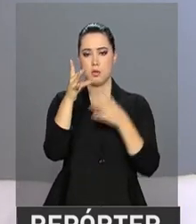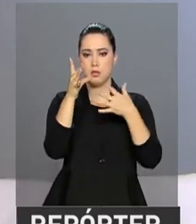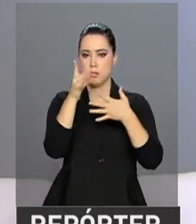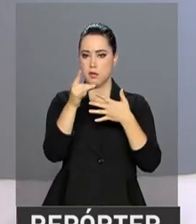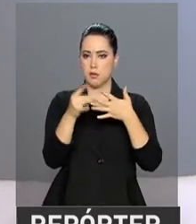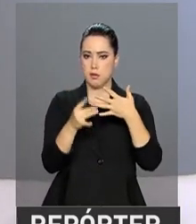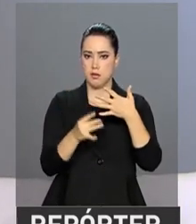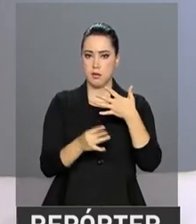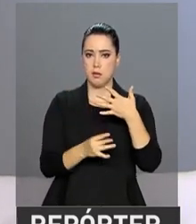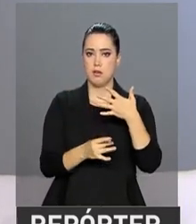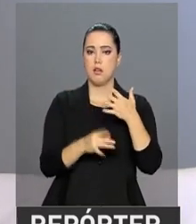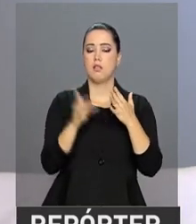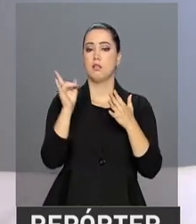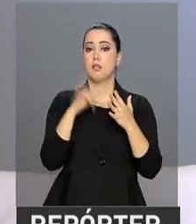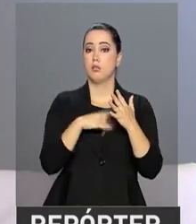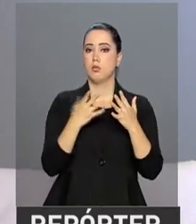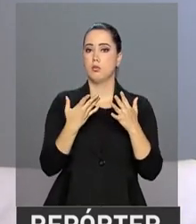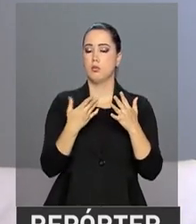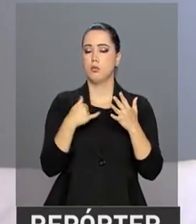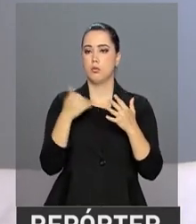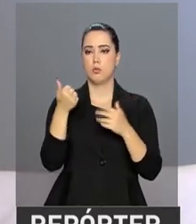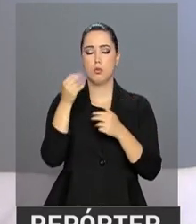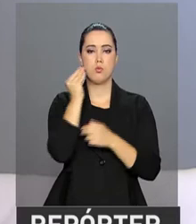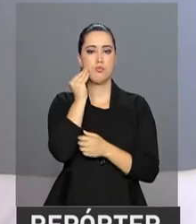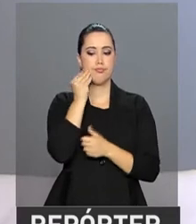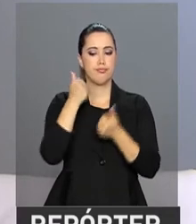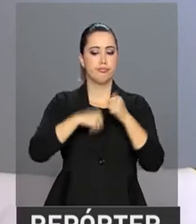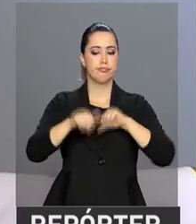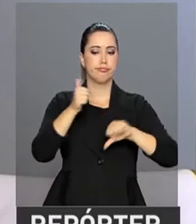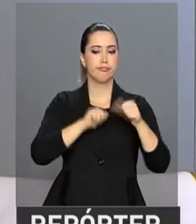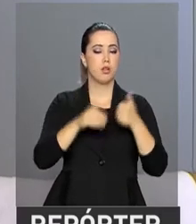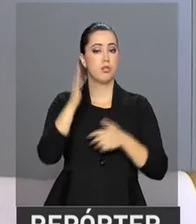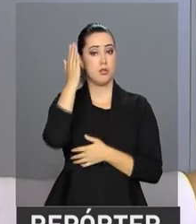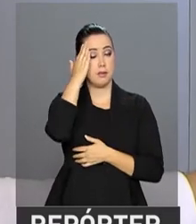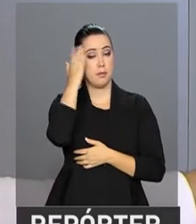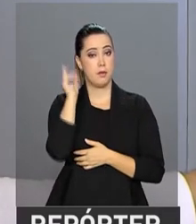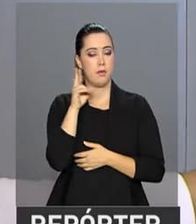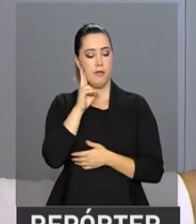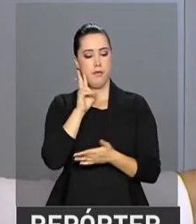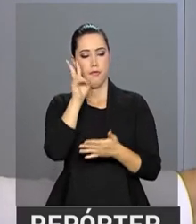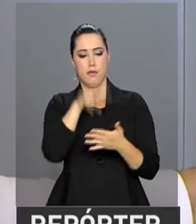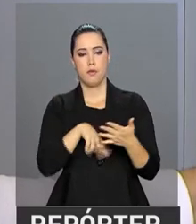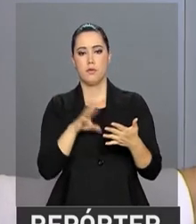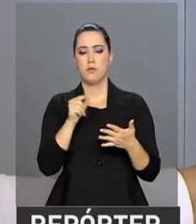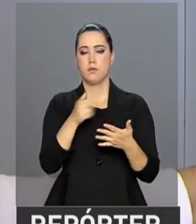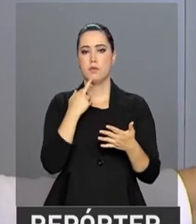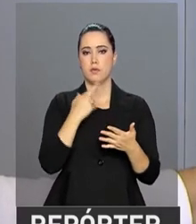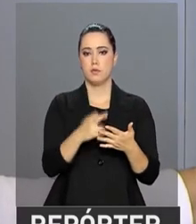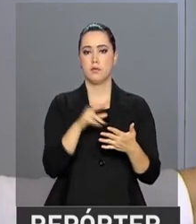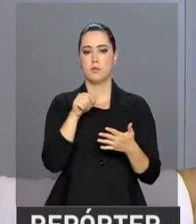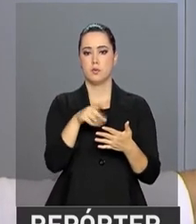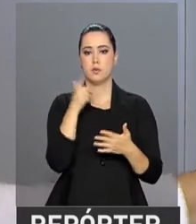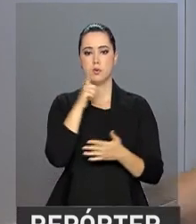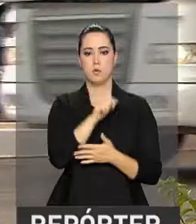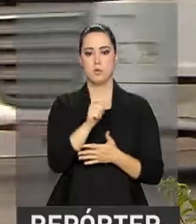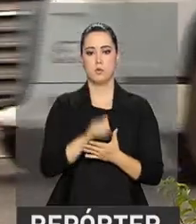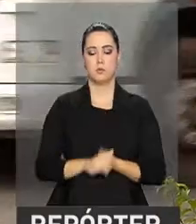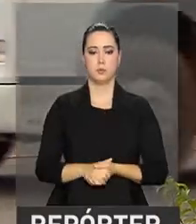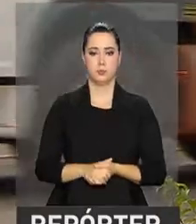do seu exame e fica garantido para ele todo o direito de verificação dos resultados alcançados